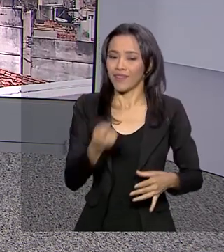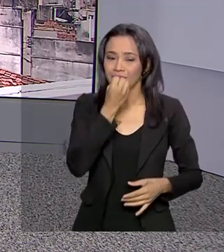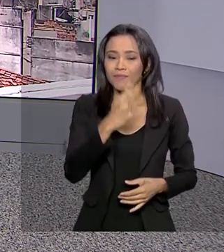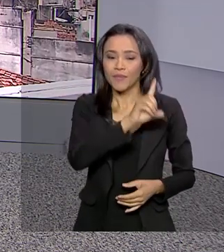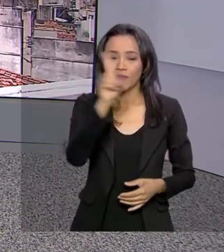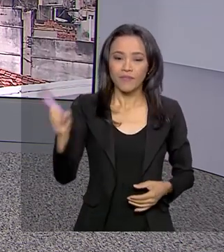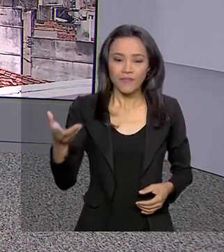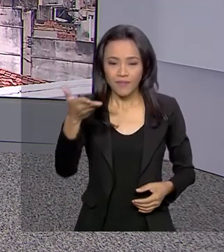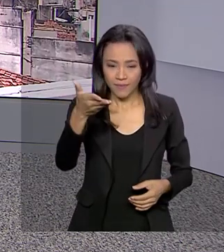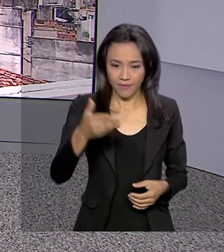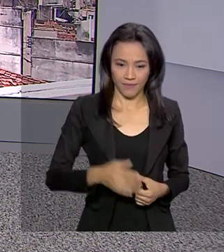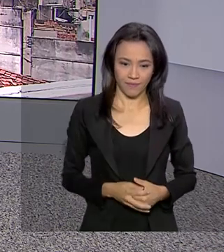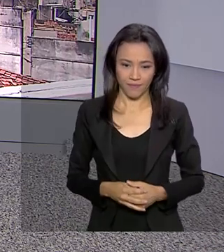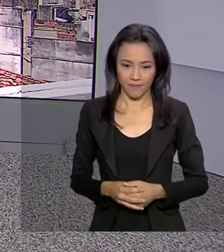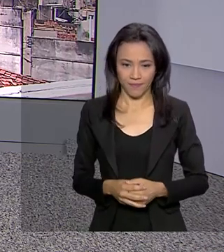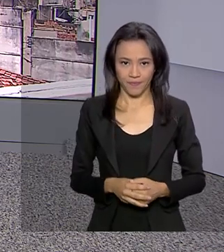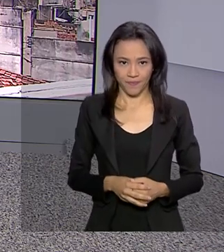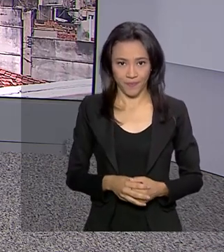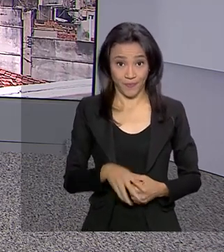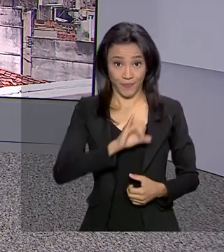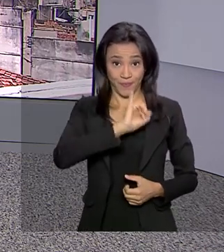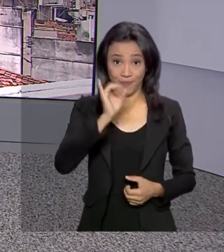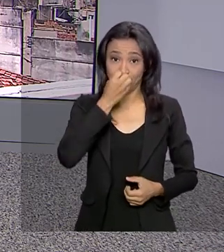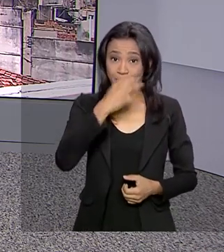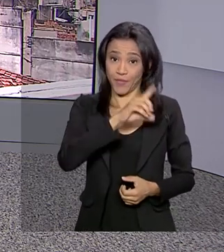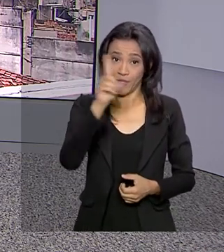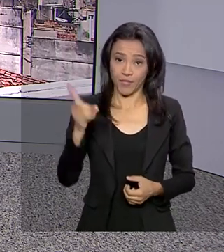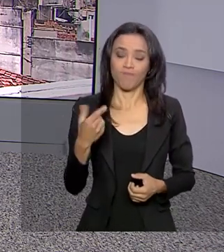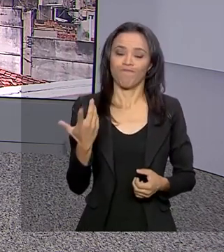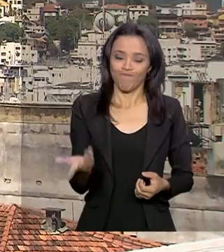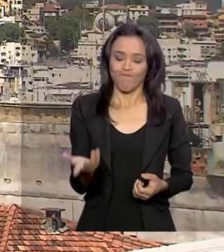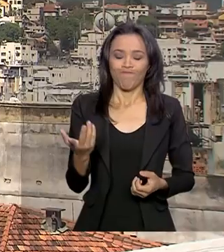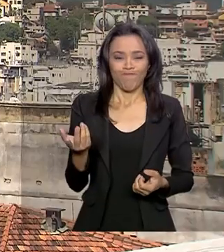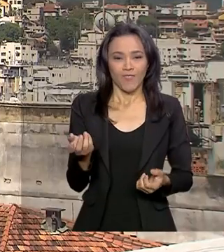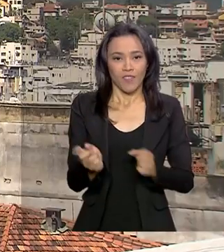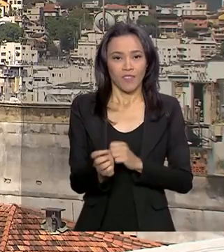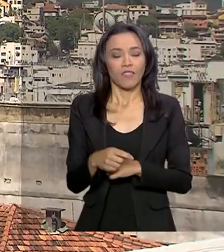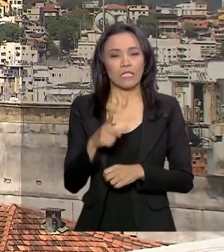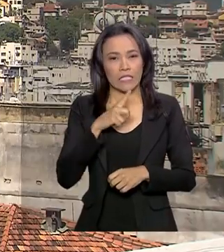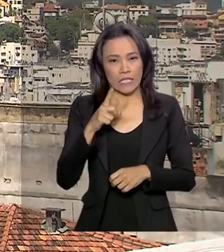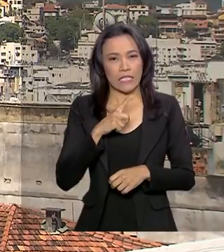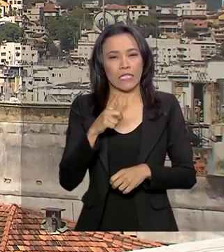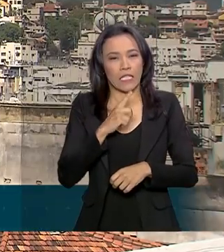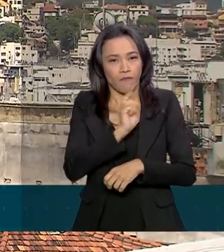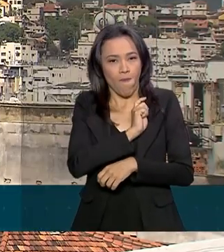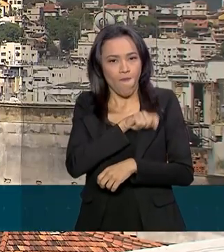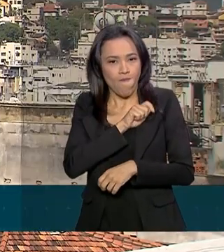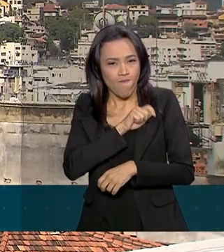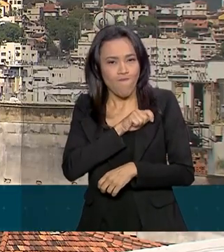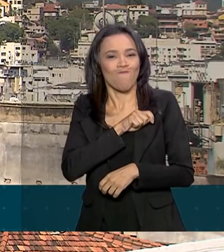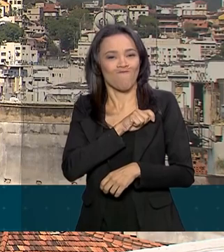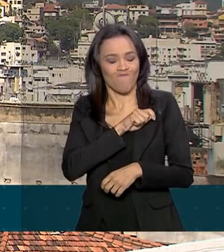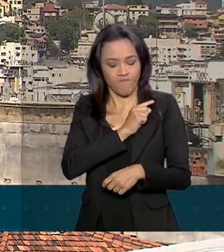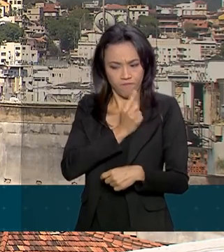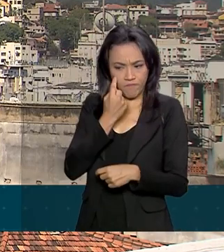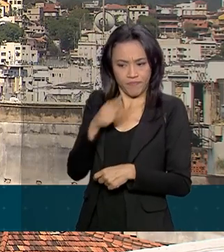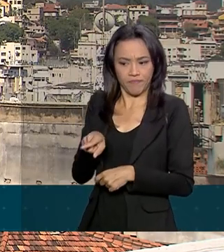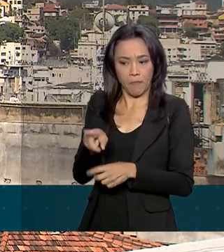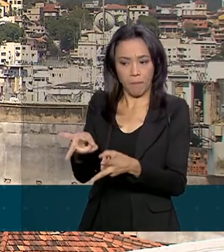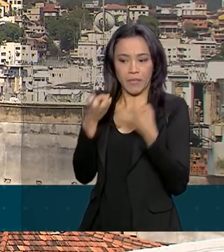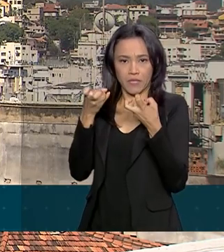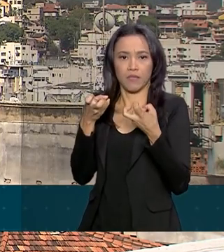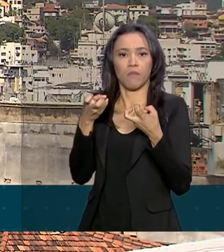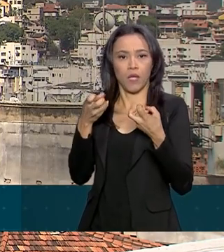Tiago. Oi, Mara. Bom dia. A maior parte das fraudes verificadas pelo Ministério da Agricultura foi feita com